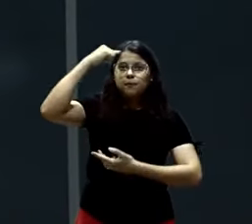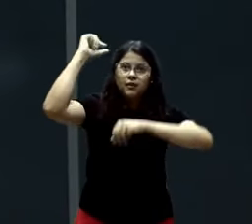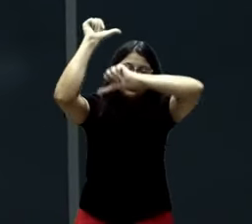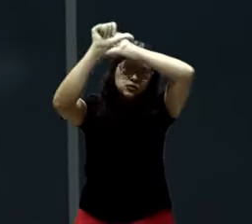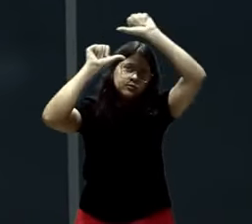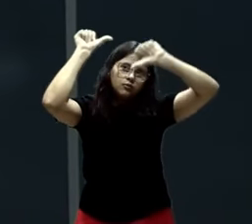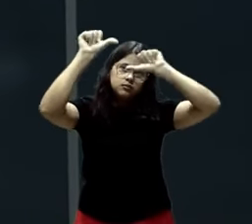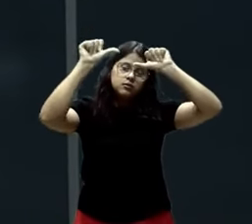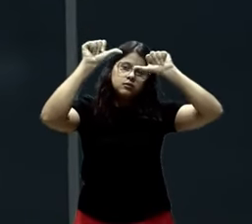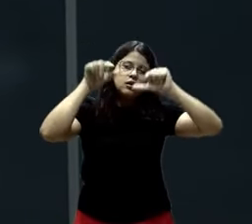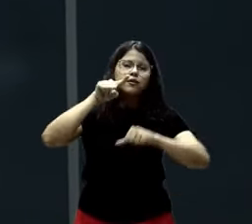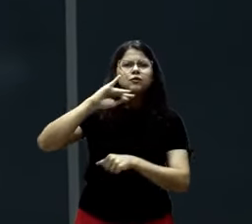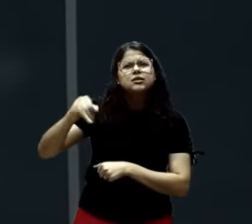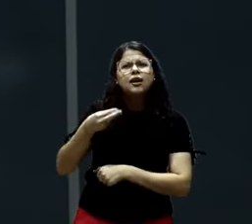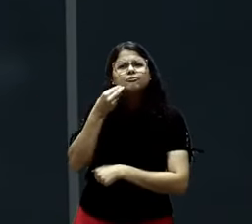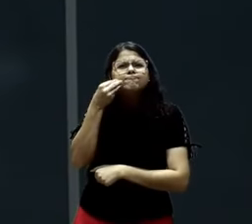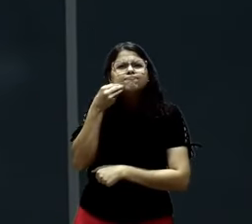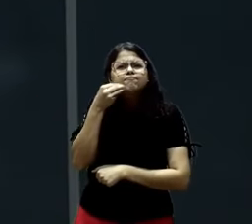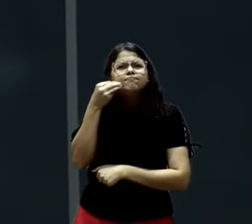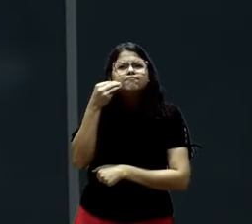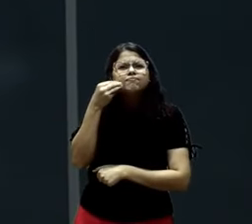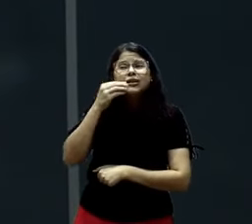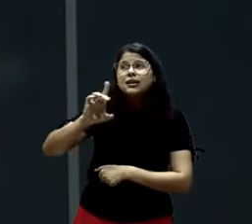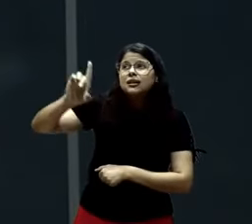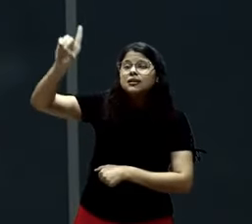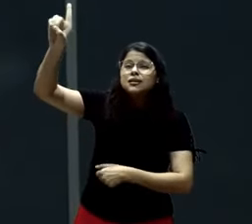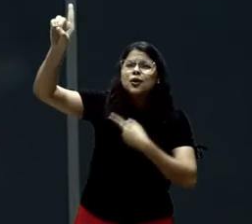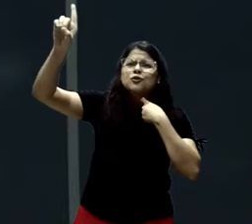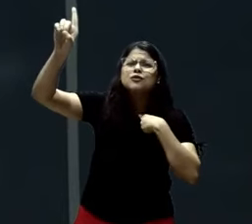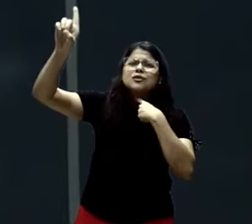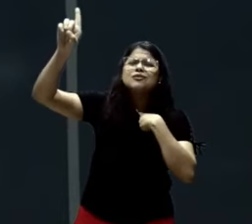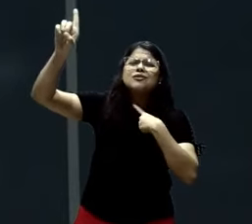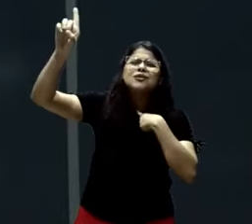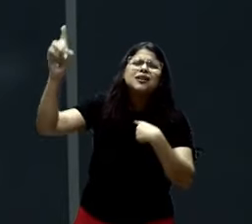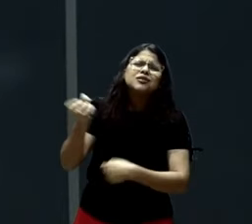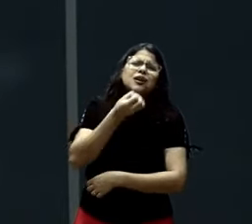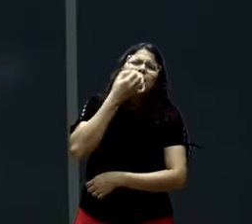para que você possa experimentar qual é a boa,